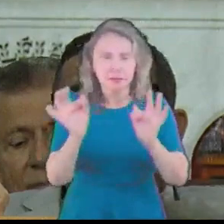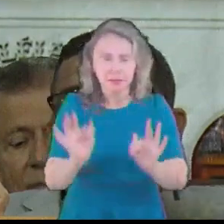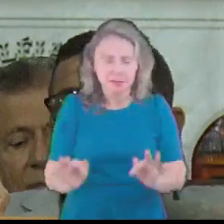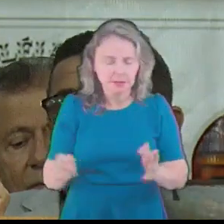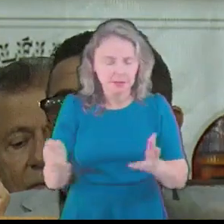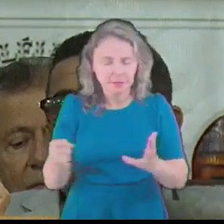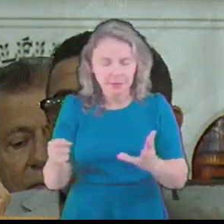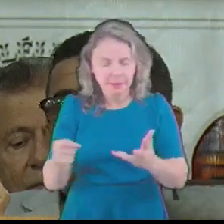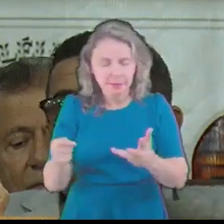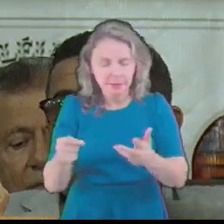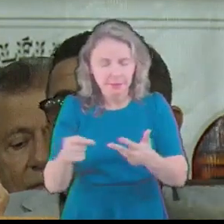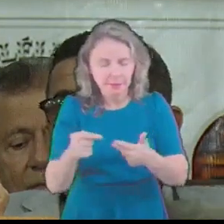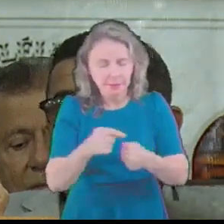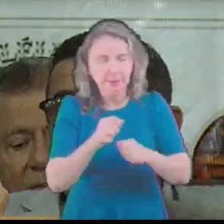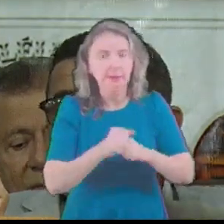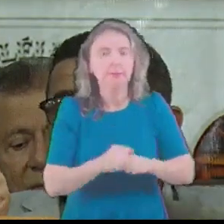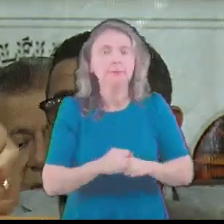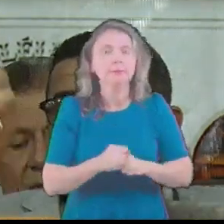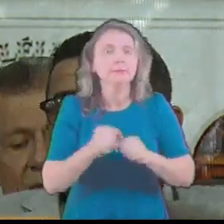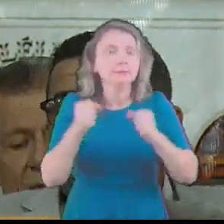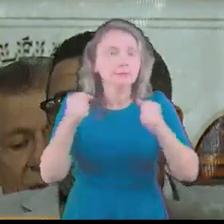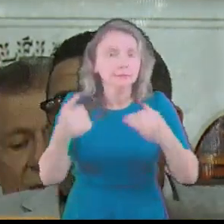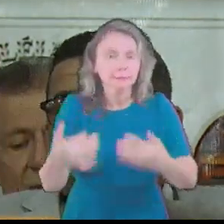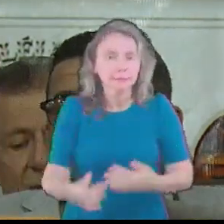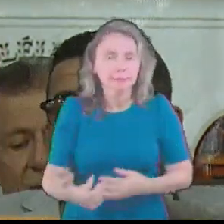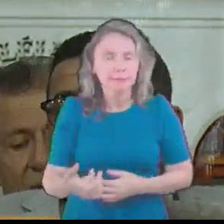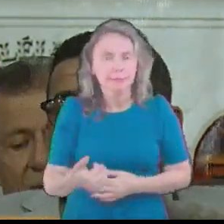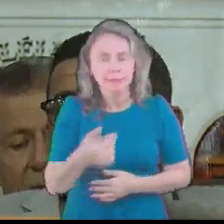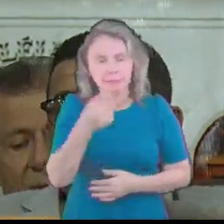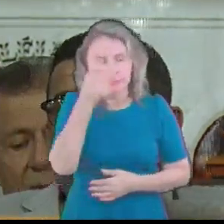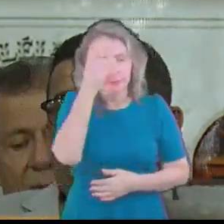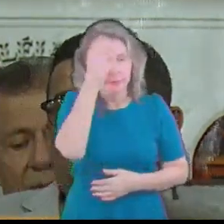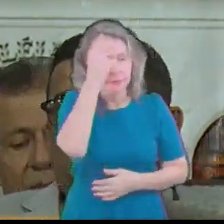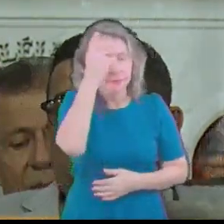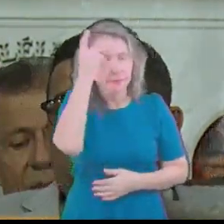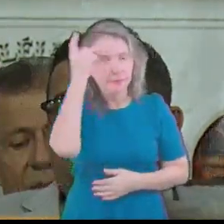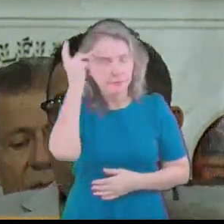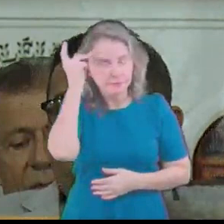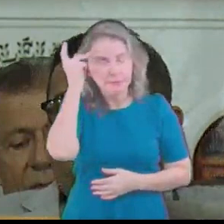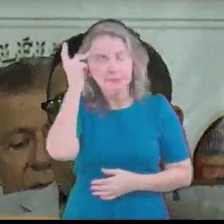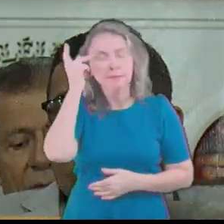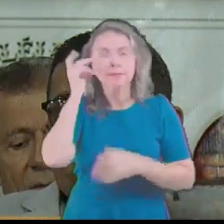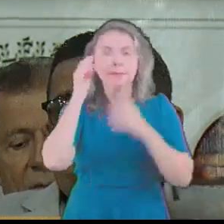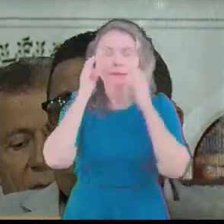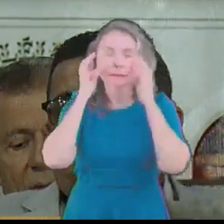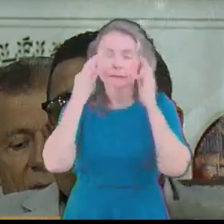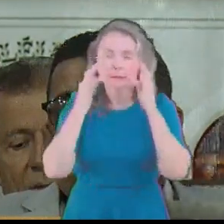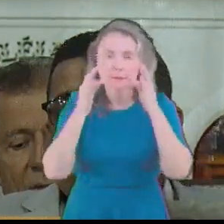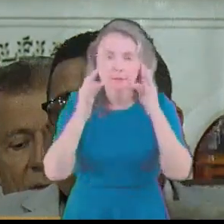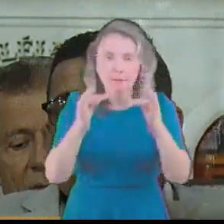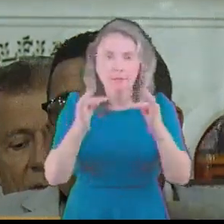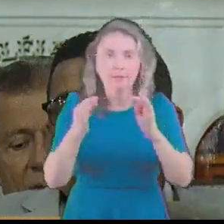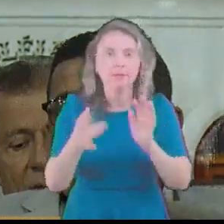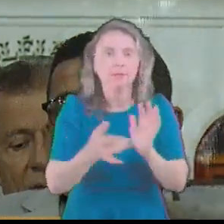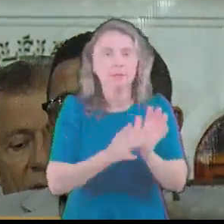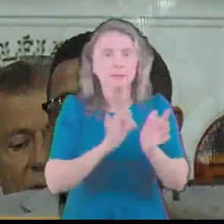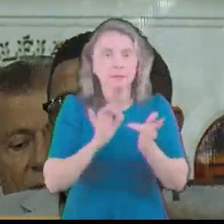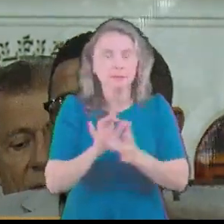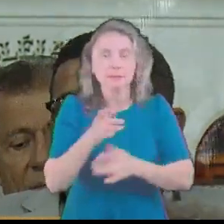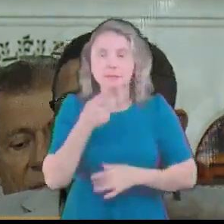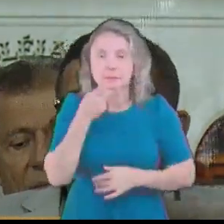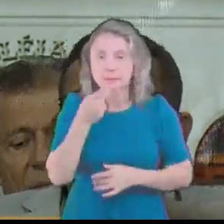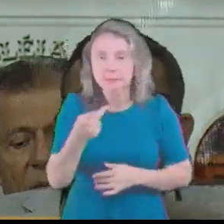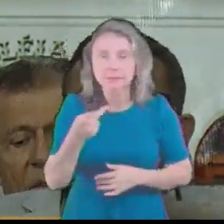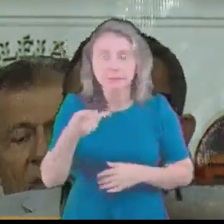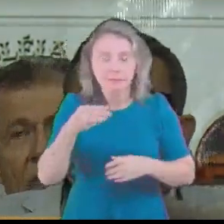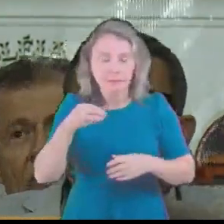Jesus fala de uma pessoa que é a candeia deste mundo. Jesus fala do sal da